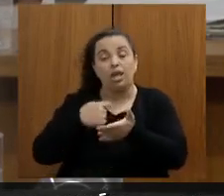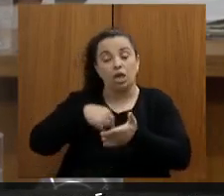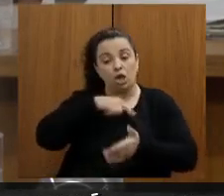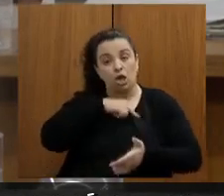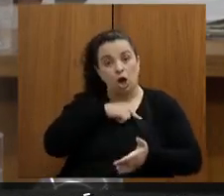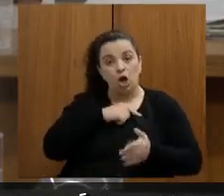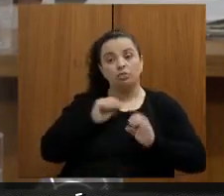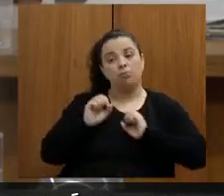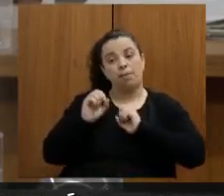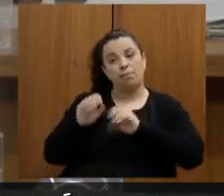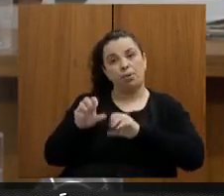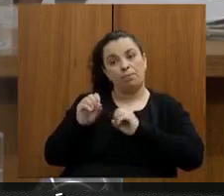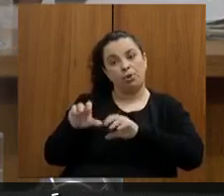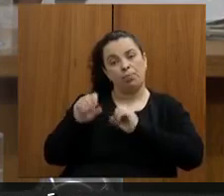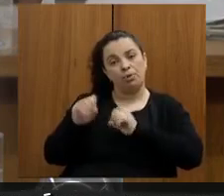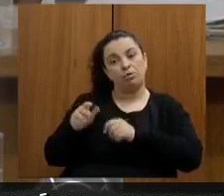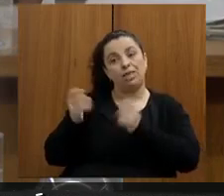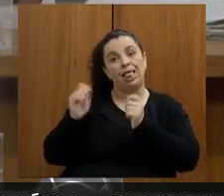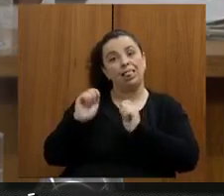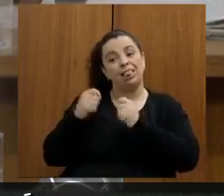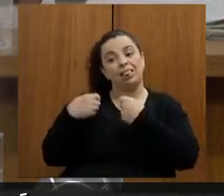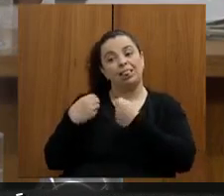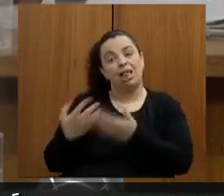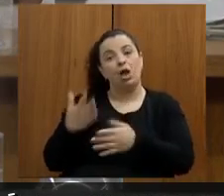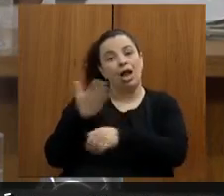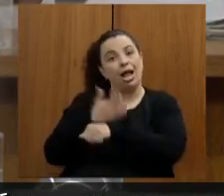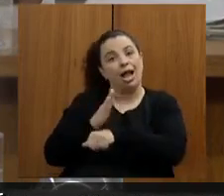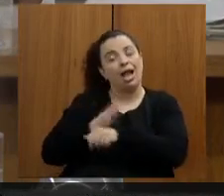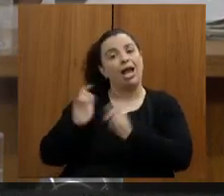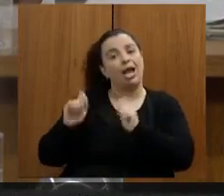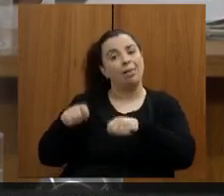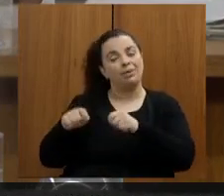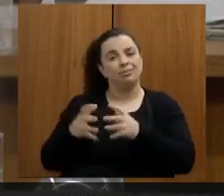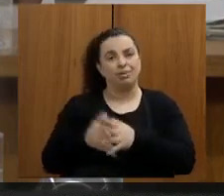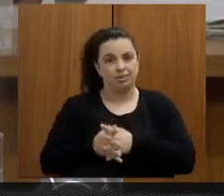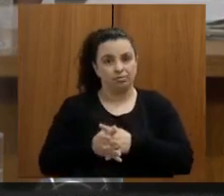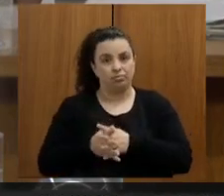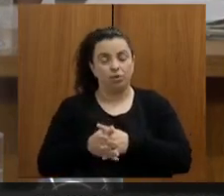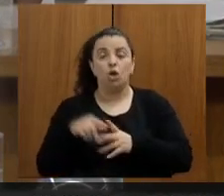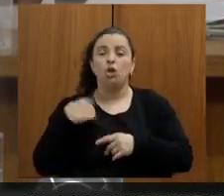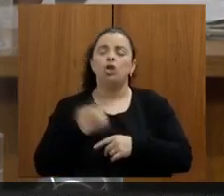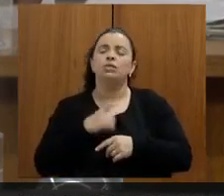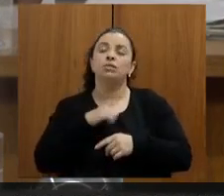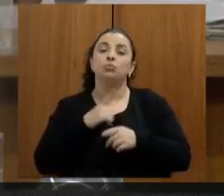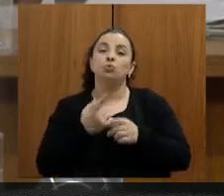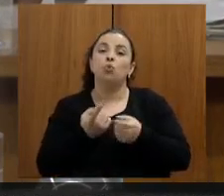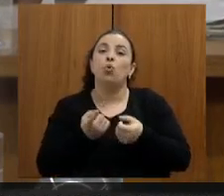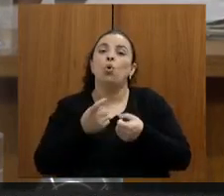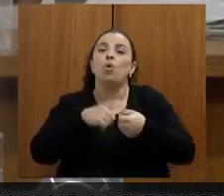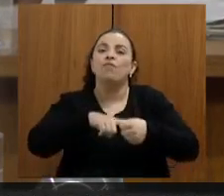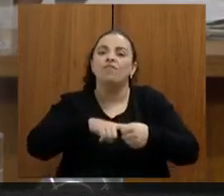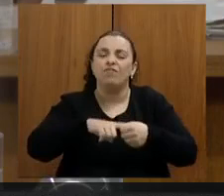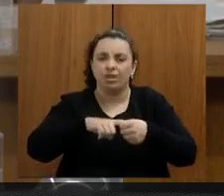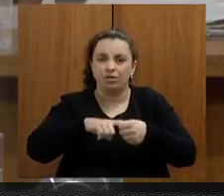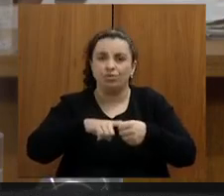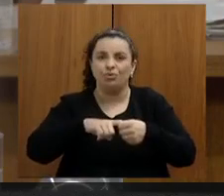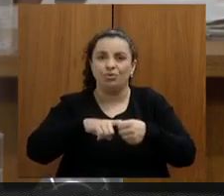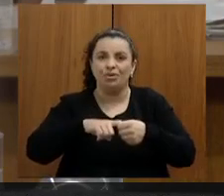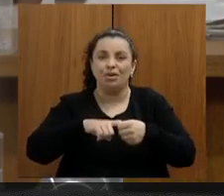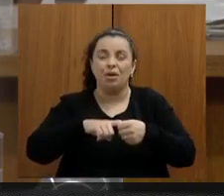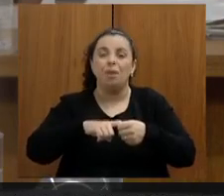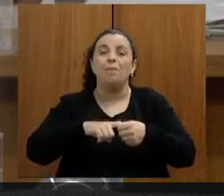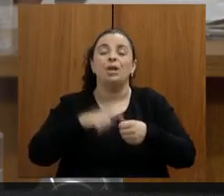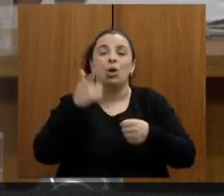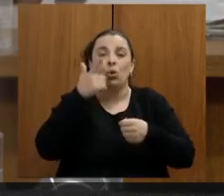nós fomentamos um convênio do município com o corpo de bombeiros para que a gente possa ter ali um